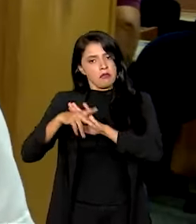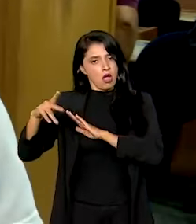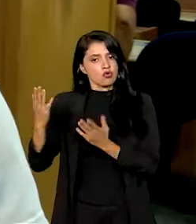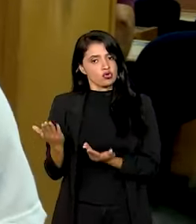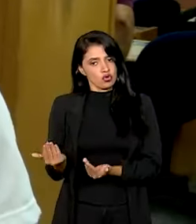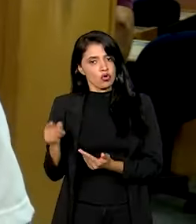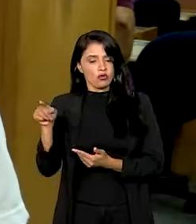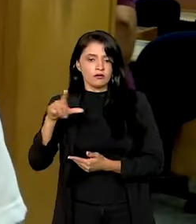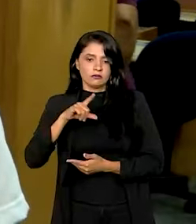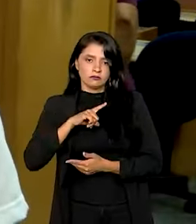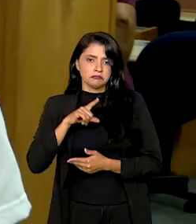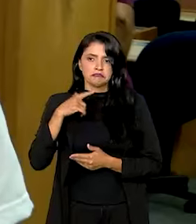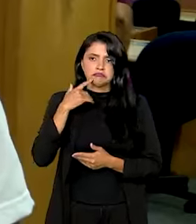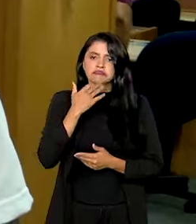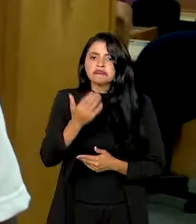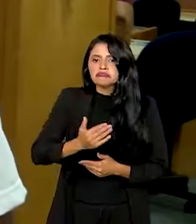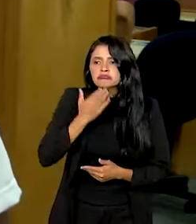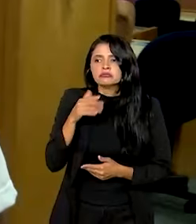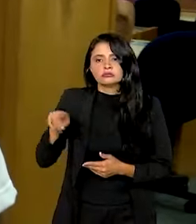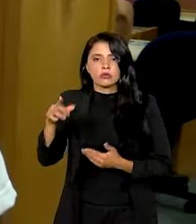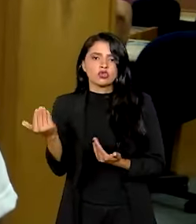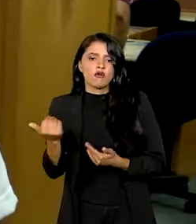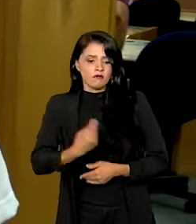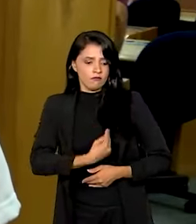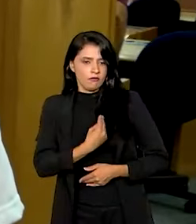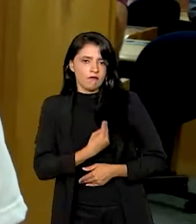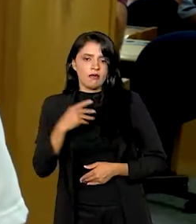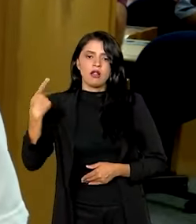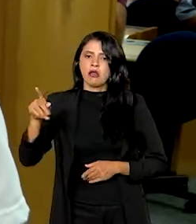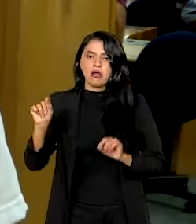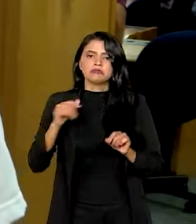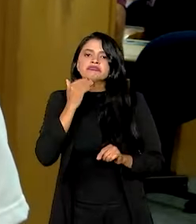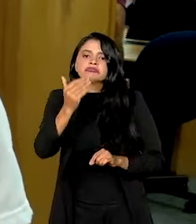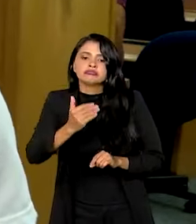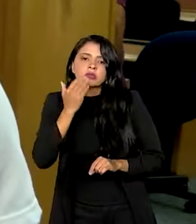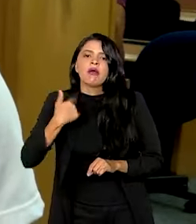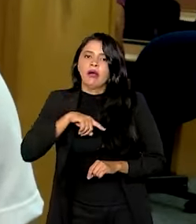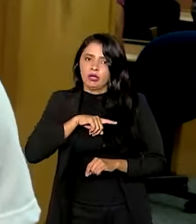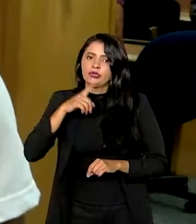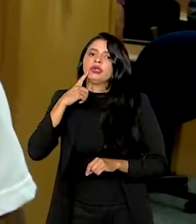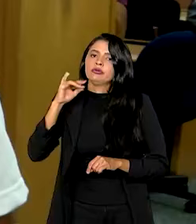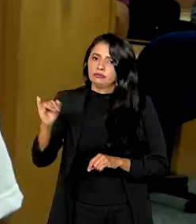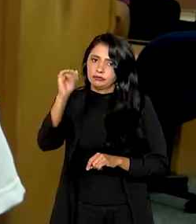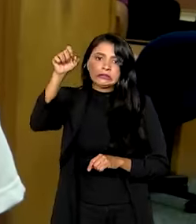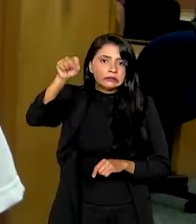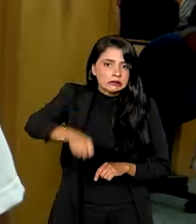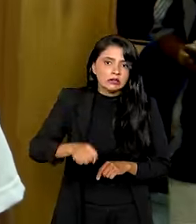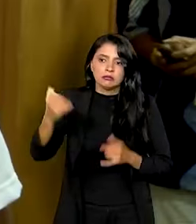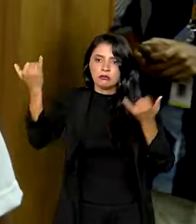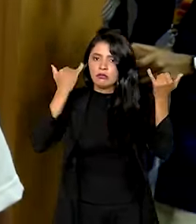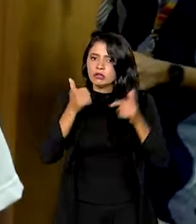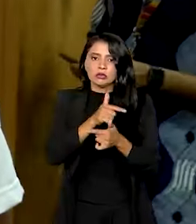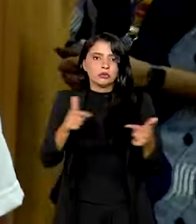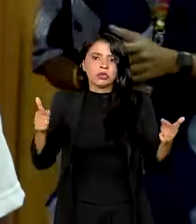jovens. O jovem não dá importância, o jovem ele quer viver a vida ali e não dá importância. A gente dá importância sim, só que a gente não tem essas